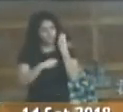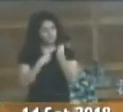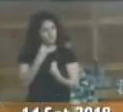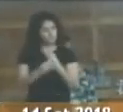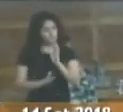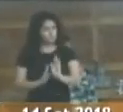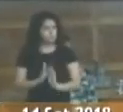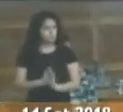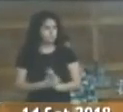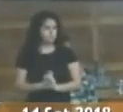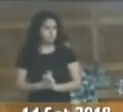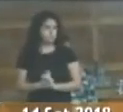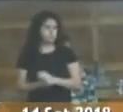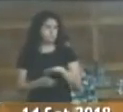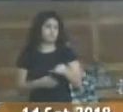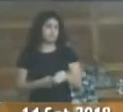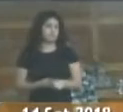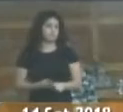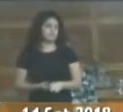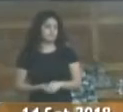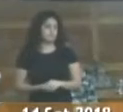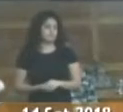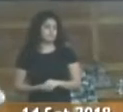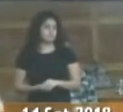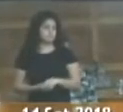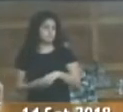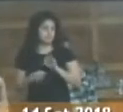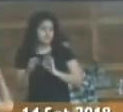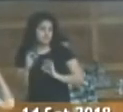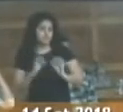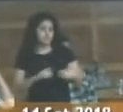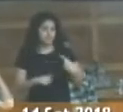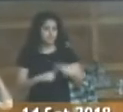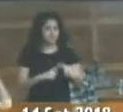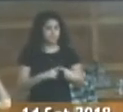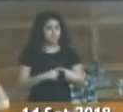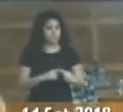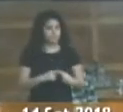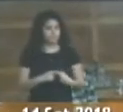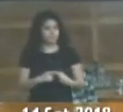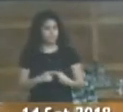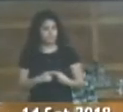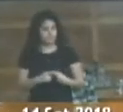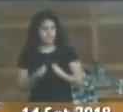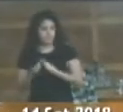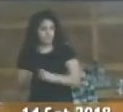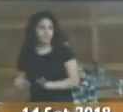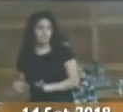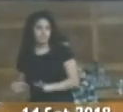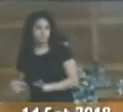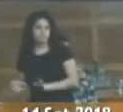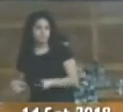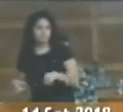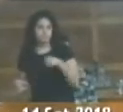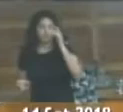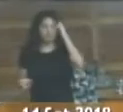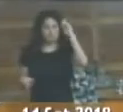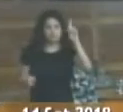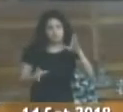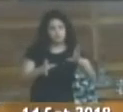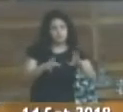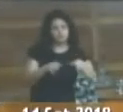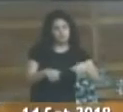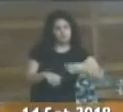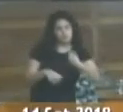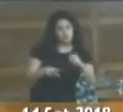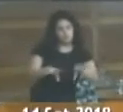lidando. Talvez é estratégico, porque o descaso leva a privatizações, a fechamentos,